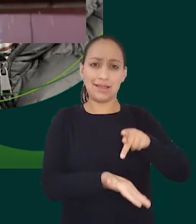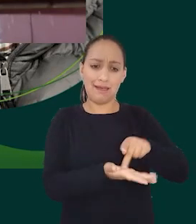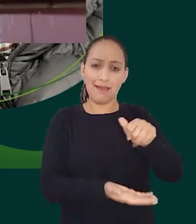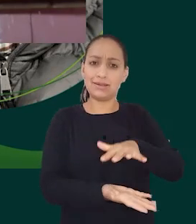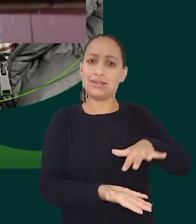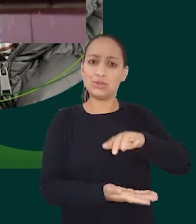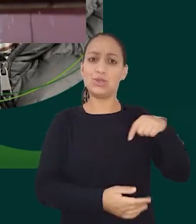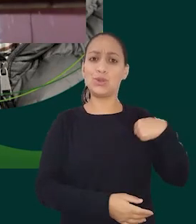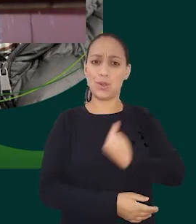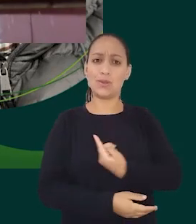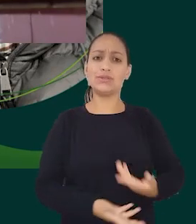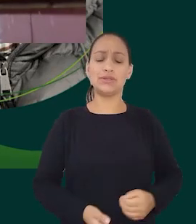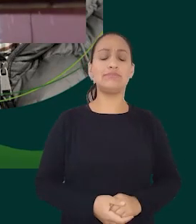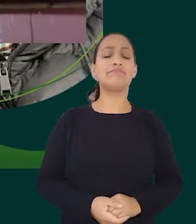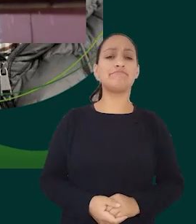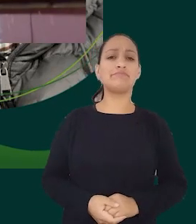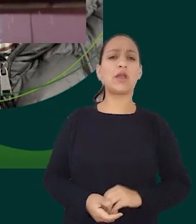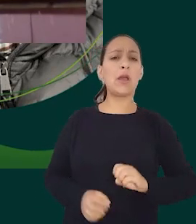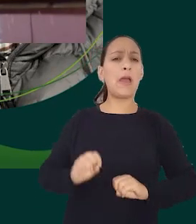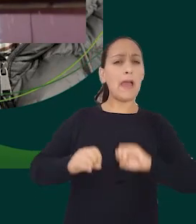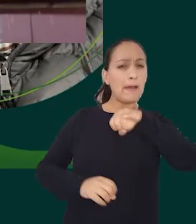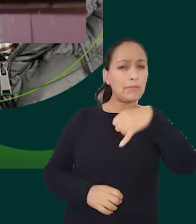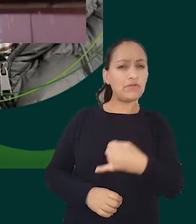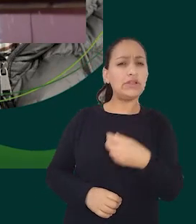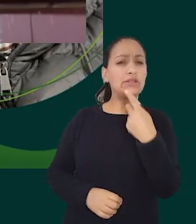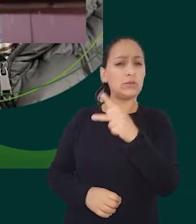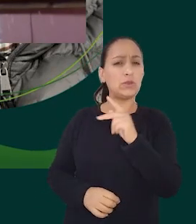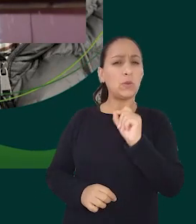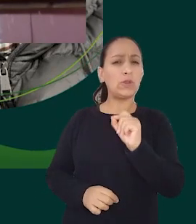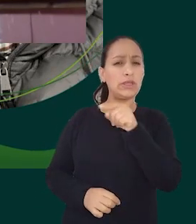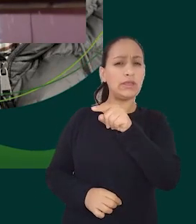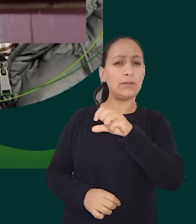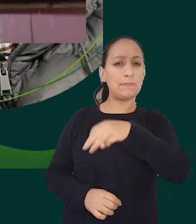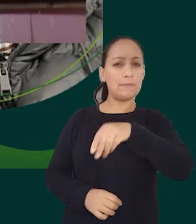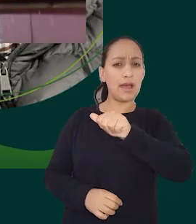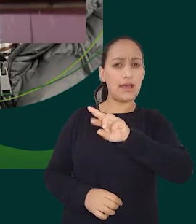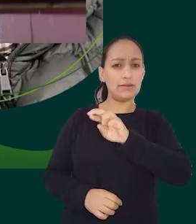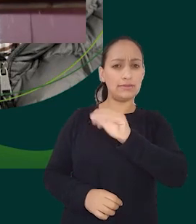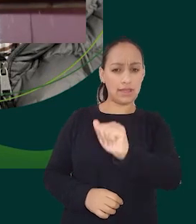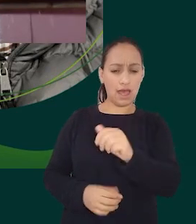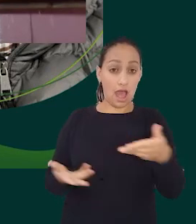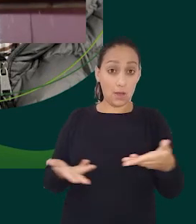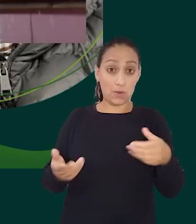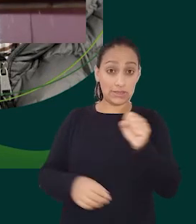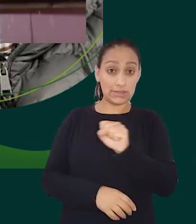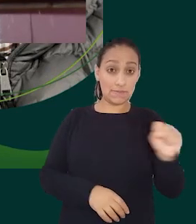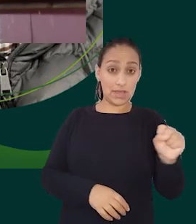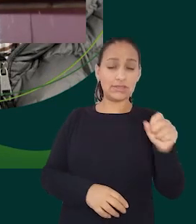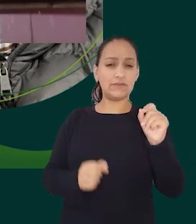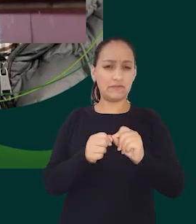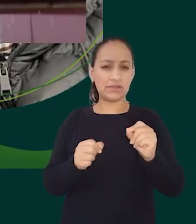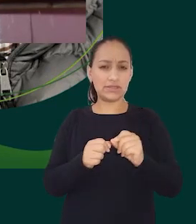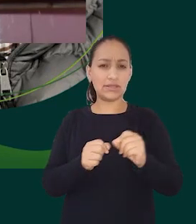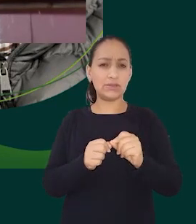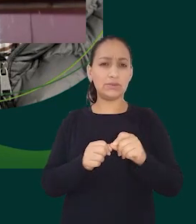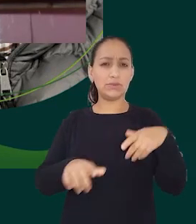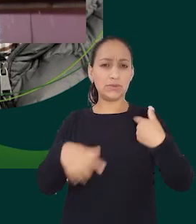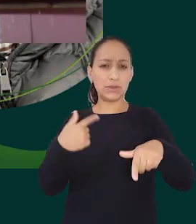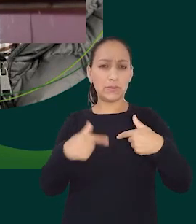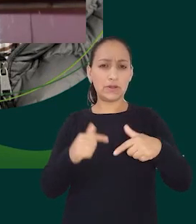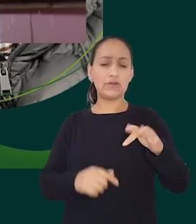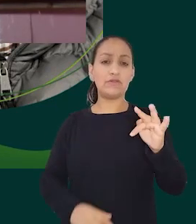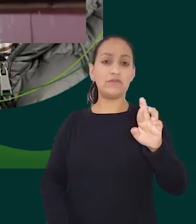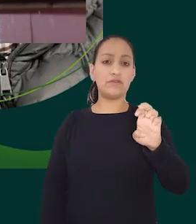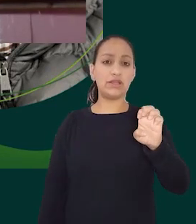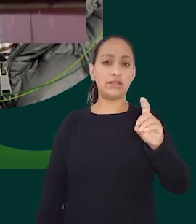realidade. Deixa eu aproveitar o gancho, Marta. Eu lembrei de um outro trabalho que a gente está fazendo esse semestre, na verdade, que é um trabalho do